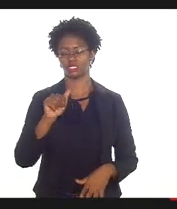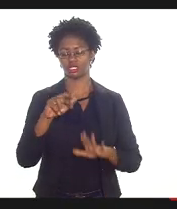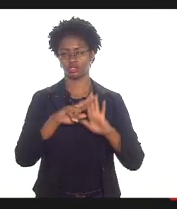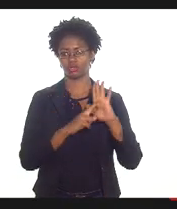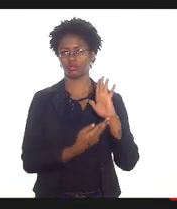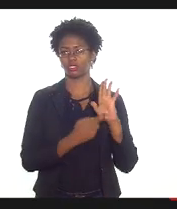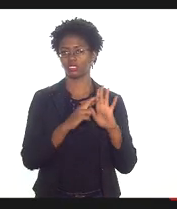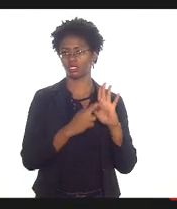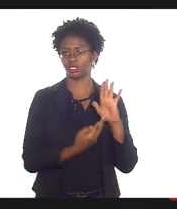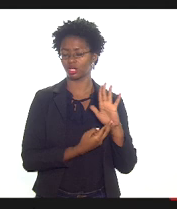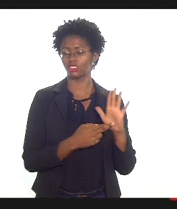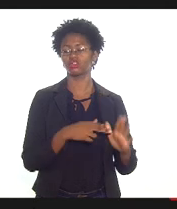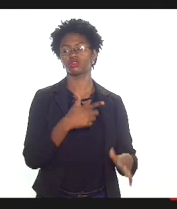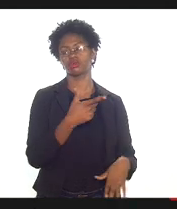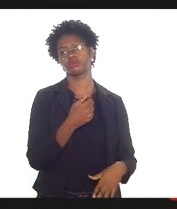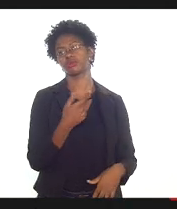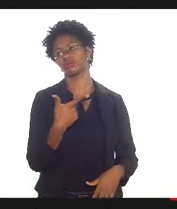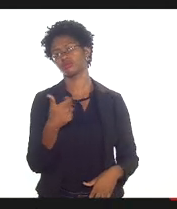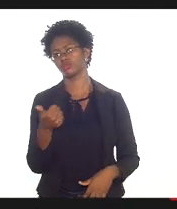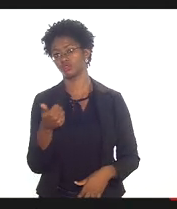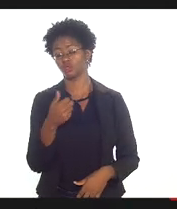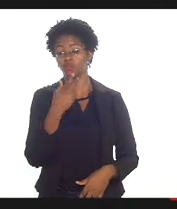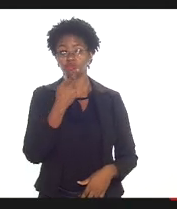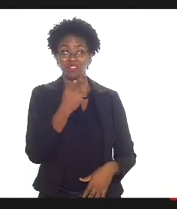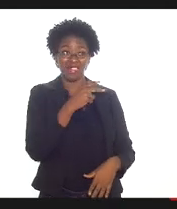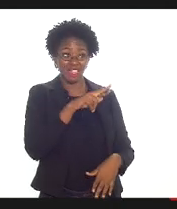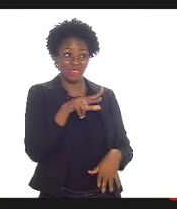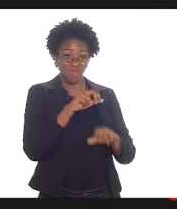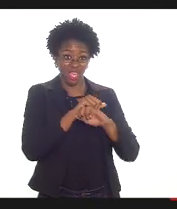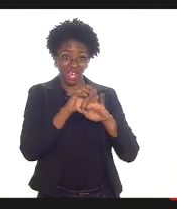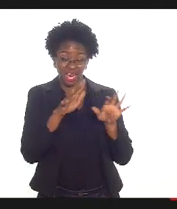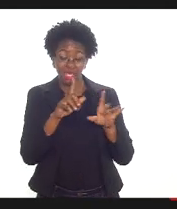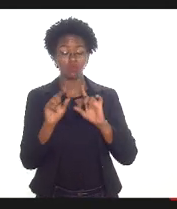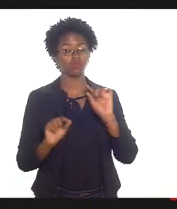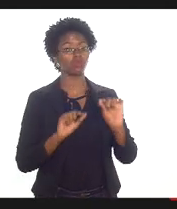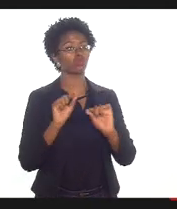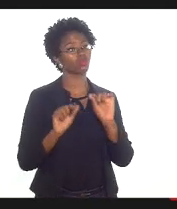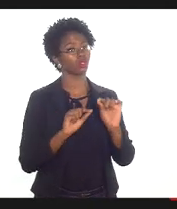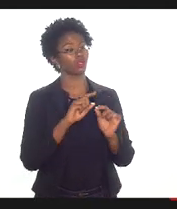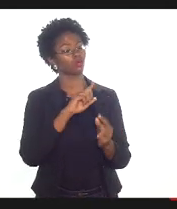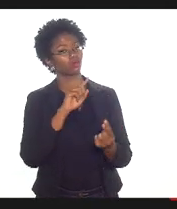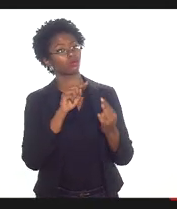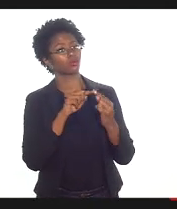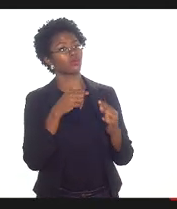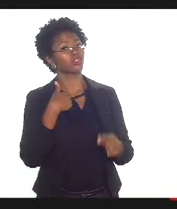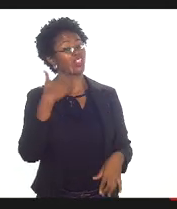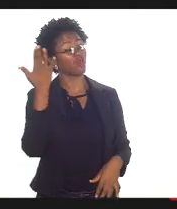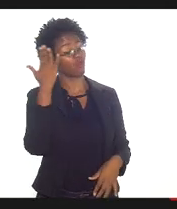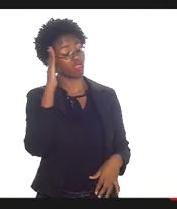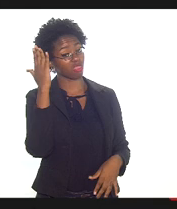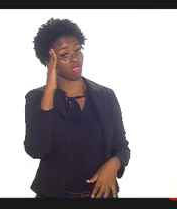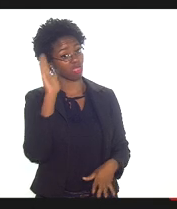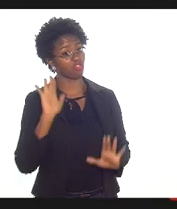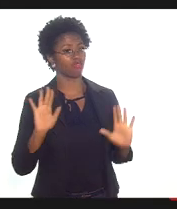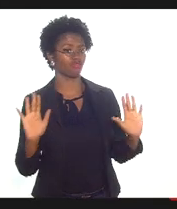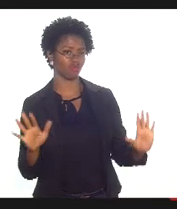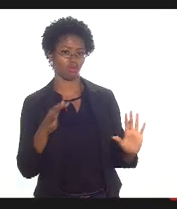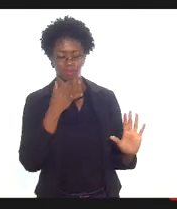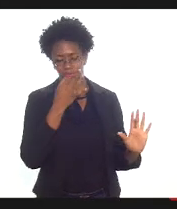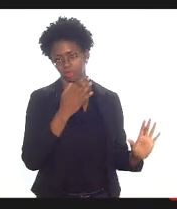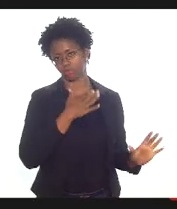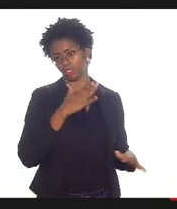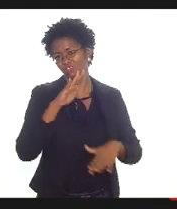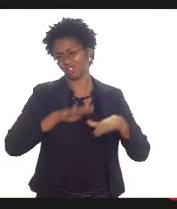7/2021. E quando eu digo não fica claro, é não fica claro segundo o meu entendimento, né? Pode ser